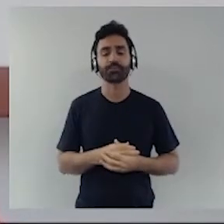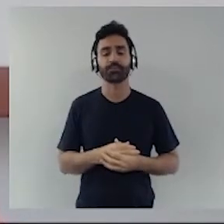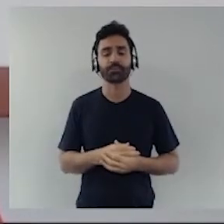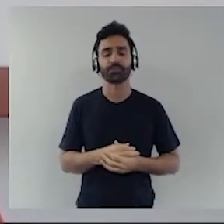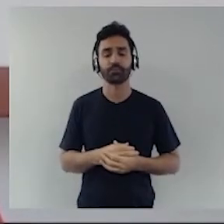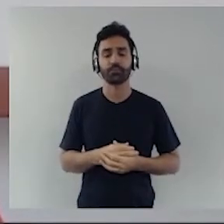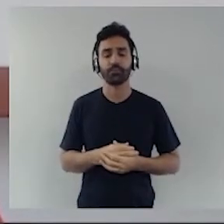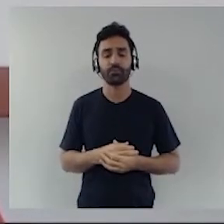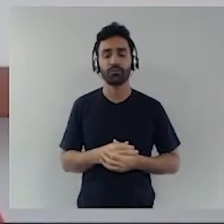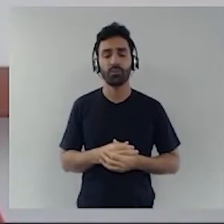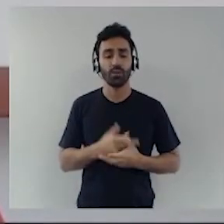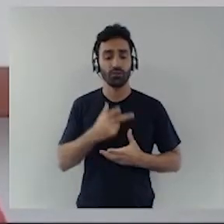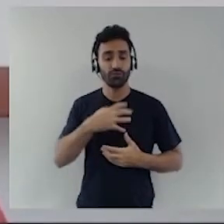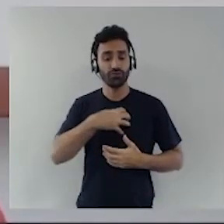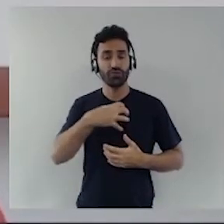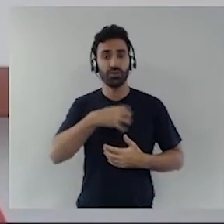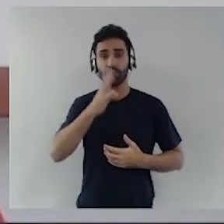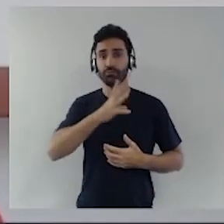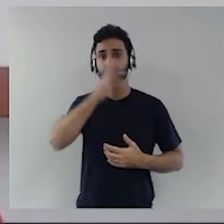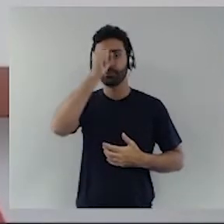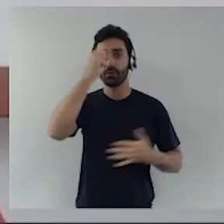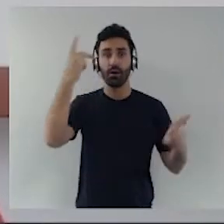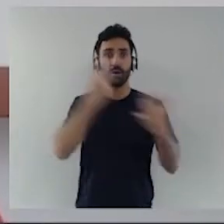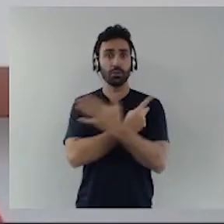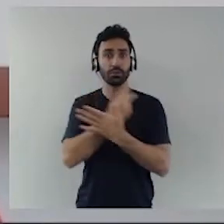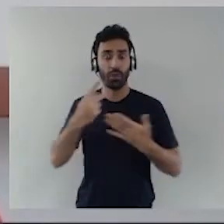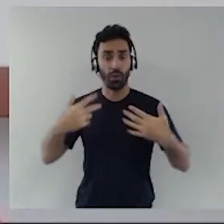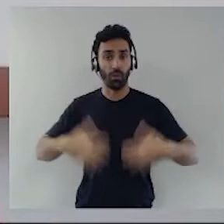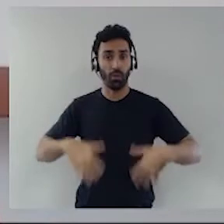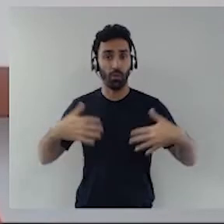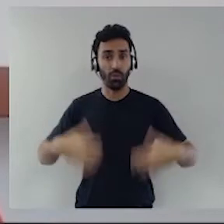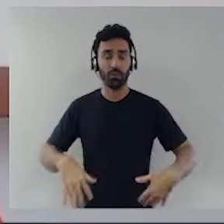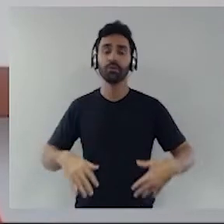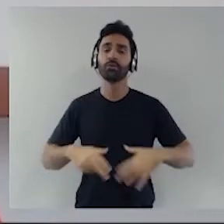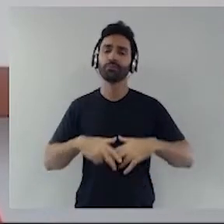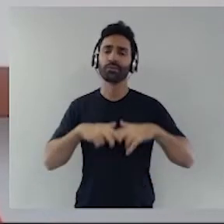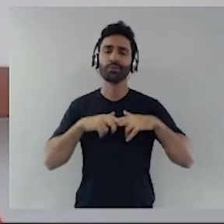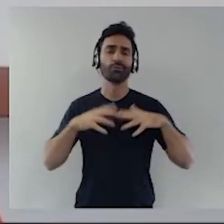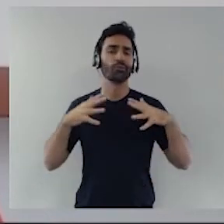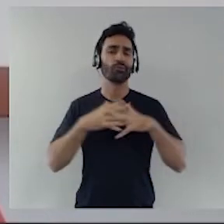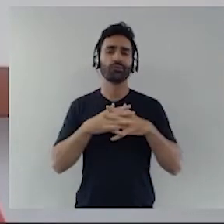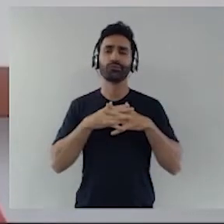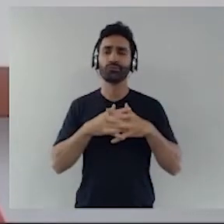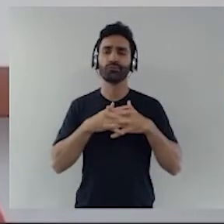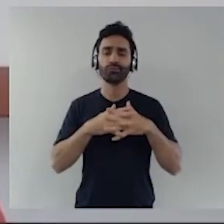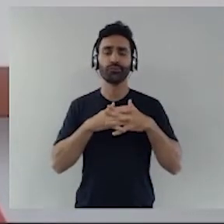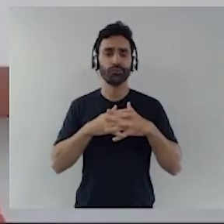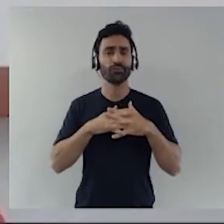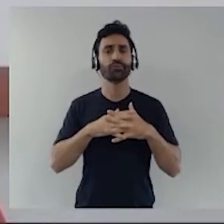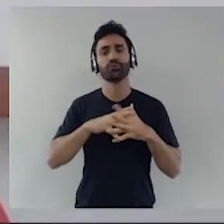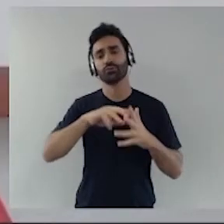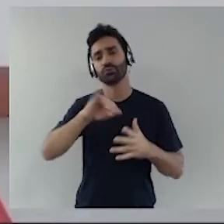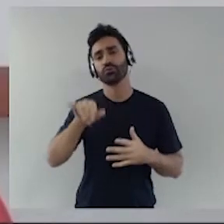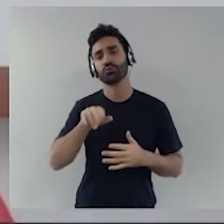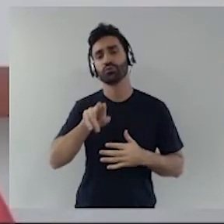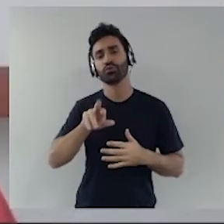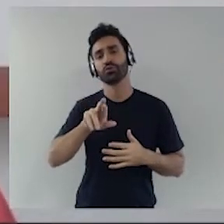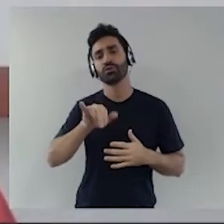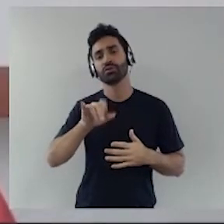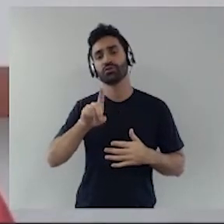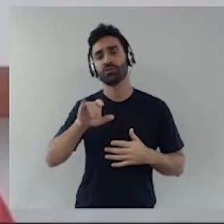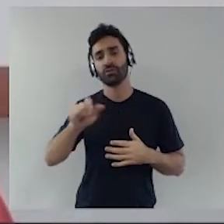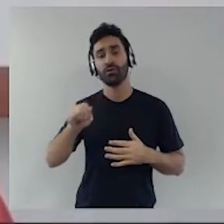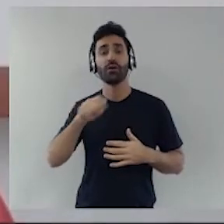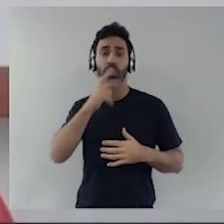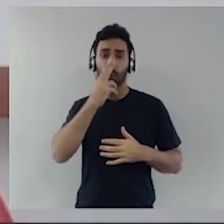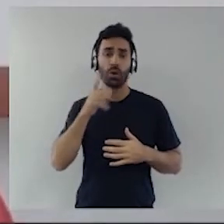forma abrupta como tudo isso acontecer e gerou uma grande confusão jurídica dos variados instrumentos acho